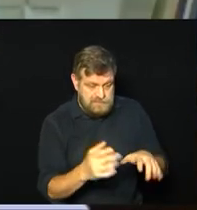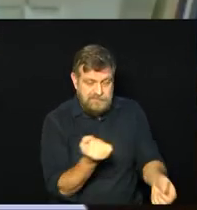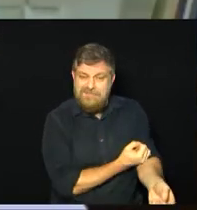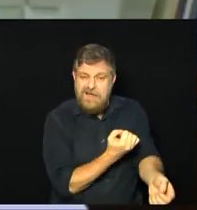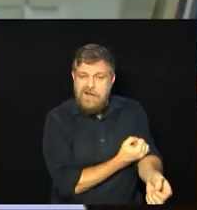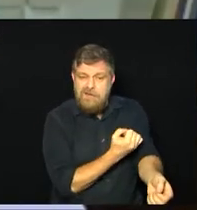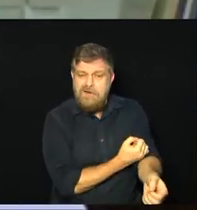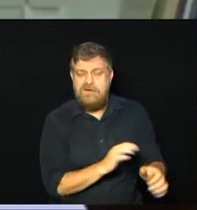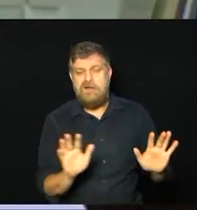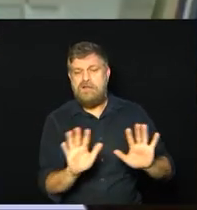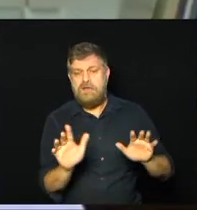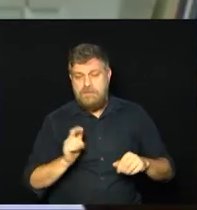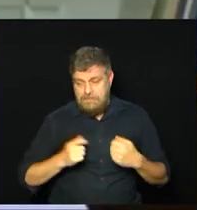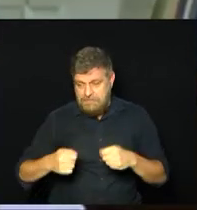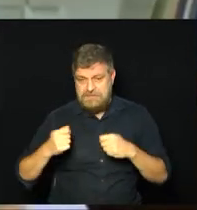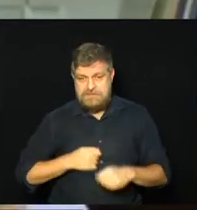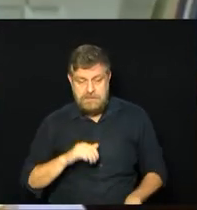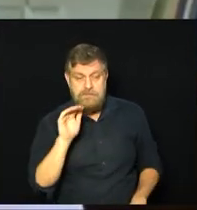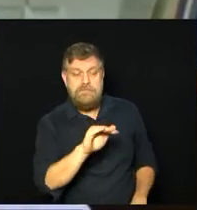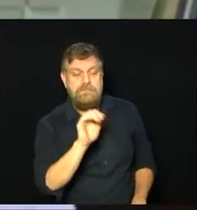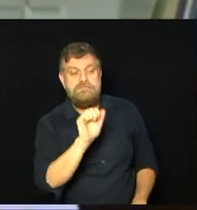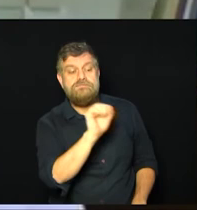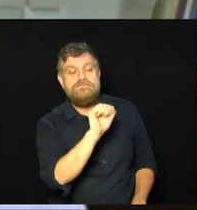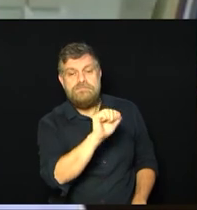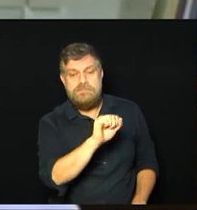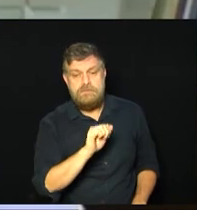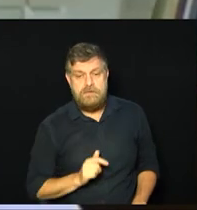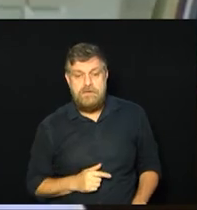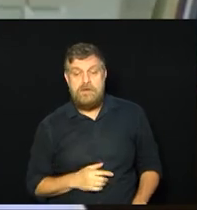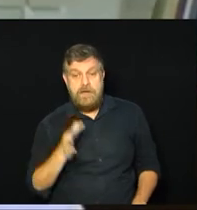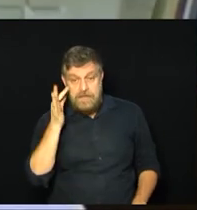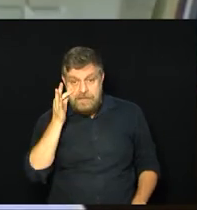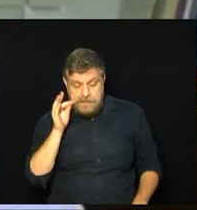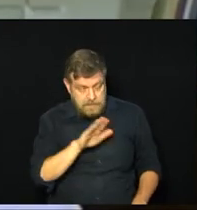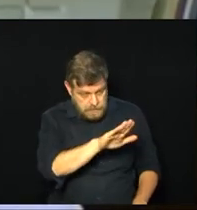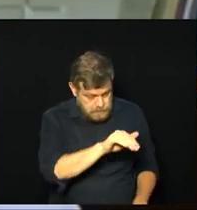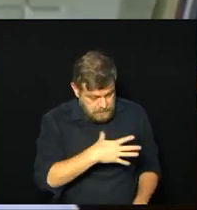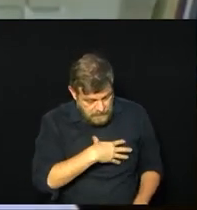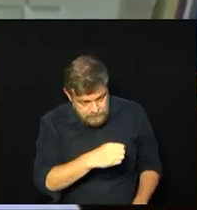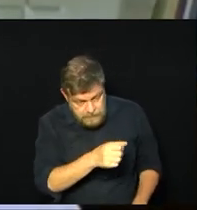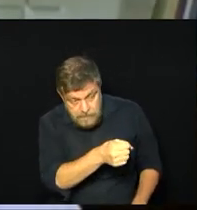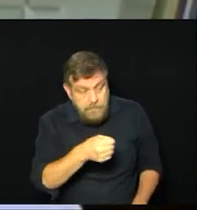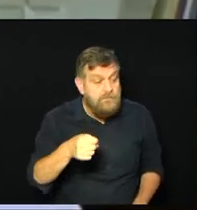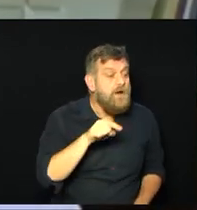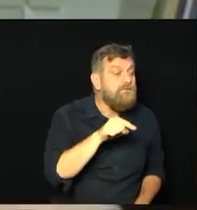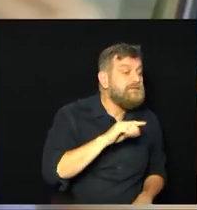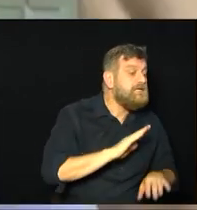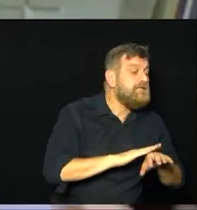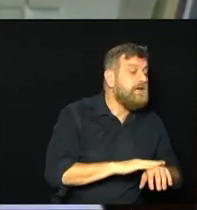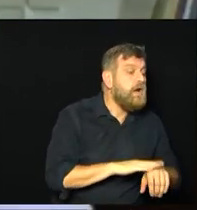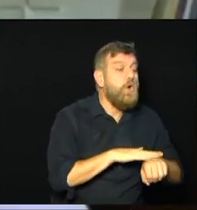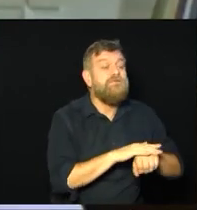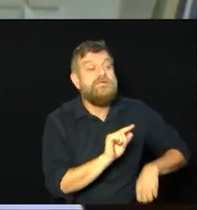Então, é preciso, sim, bater na porta, literalmente e fisicamente, né? Falar, filho, com licença, o que você está fazendo? Com quem você